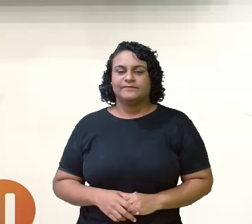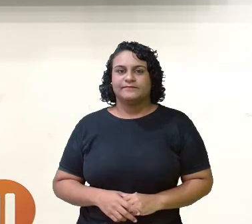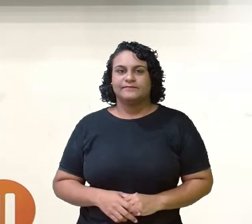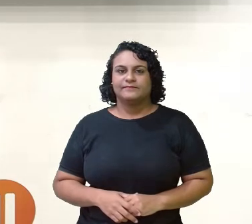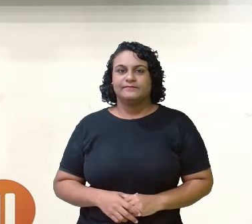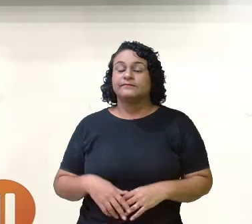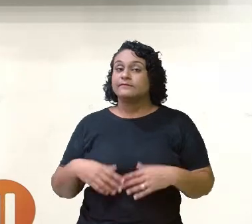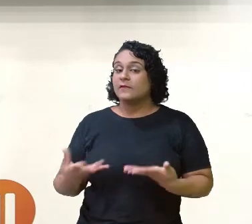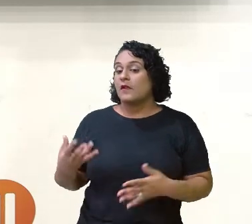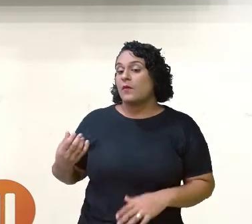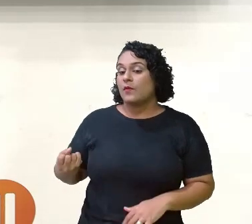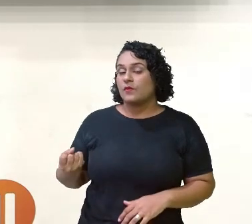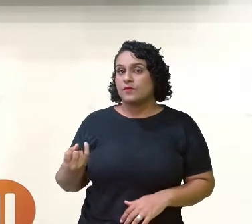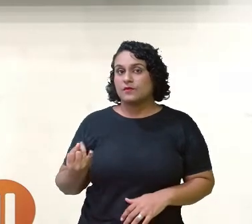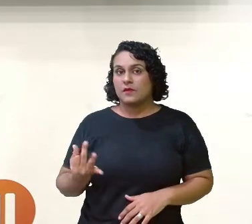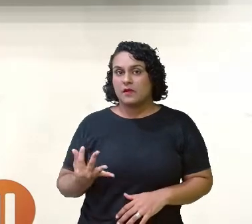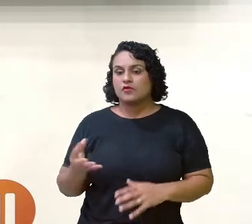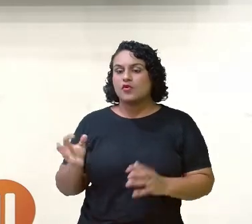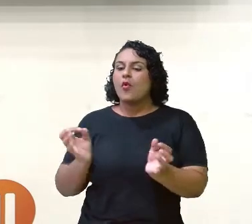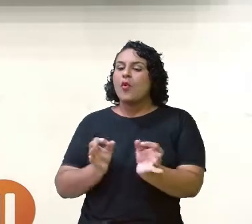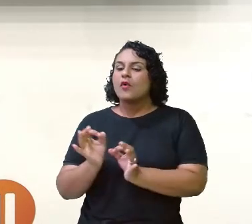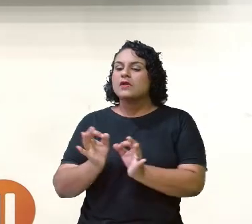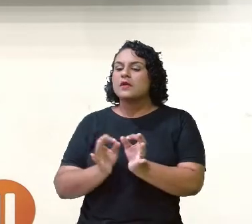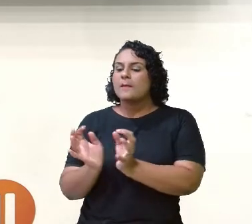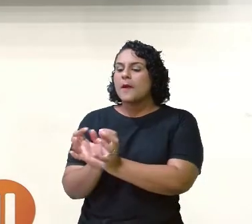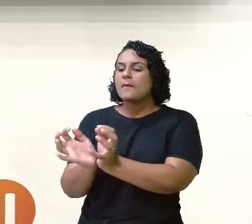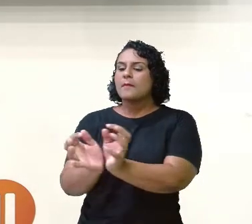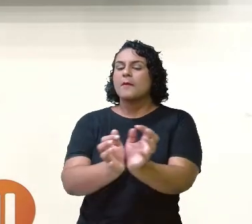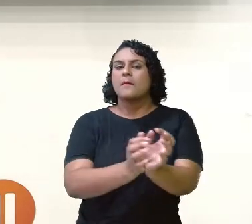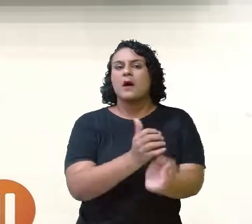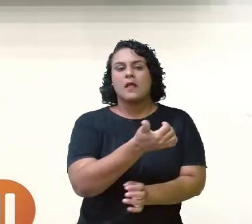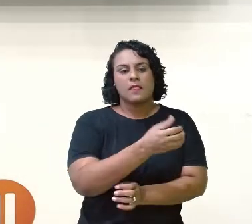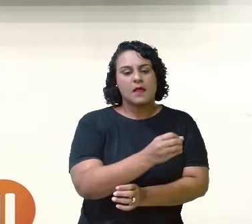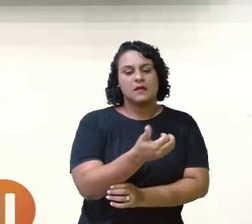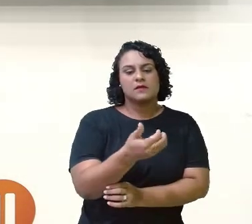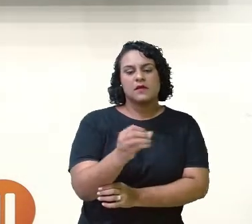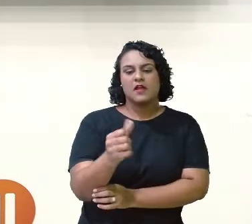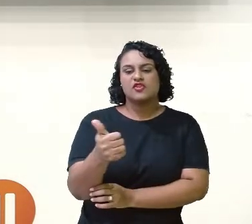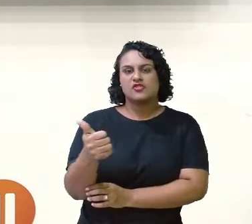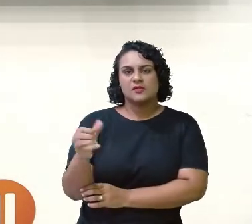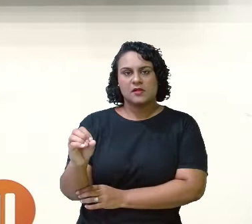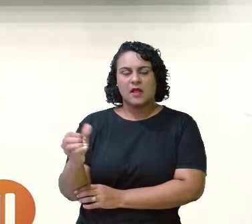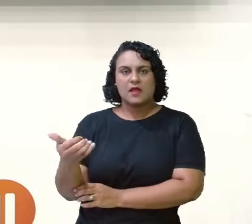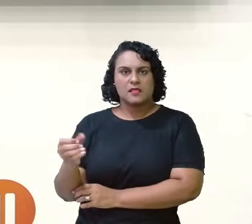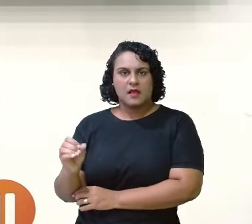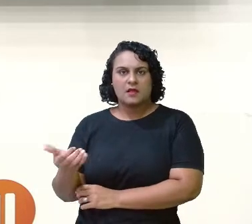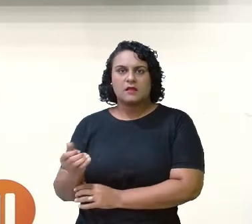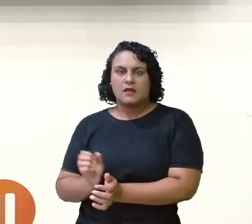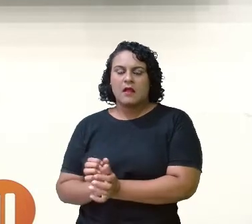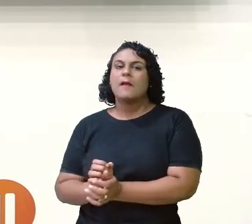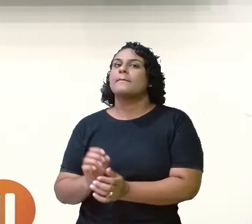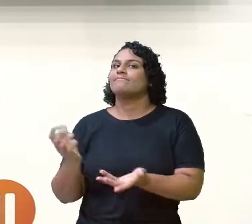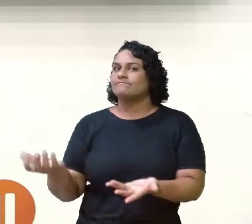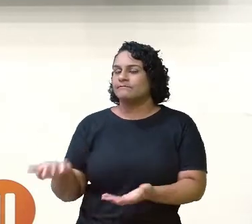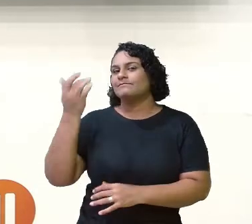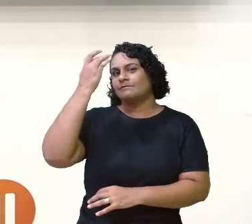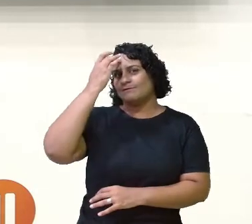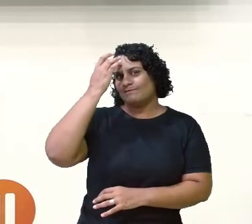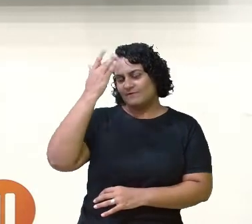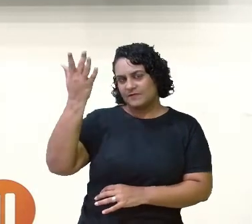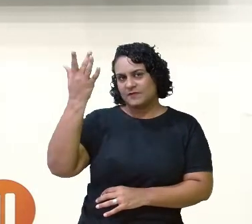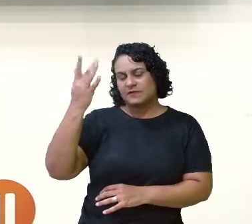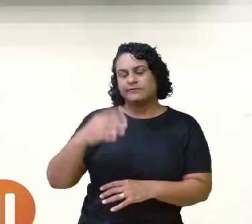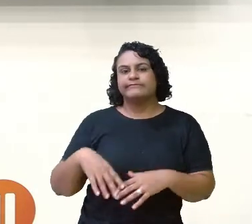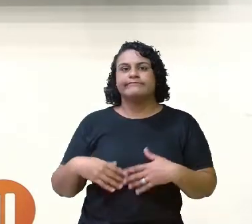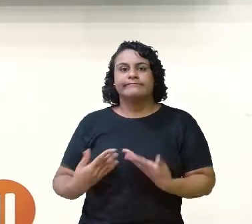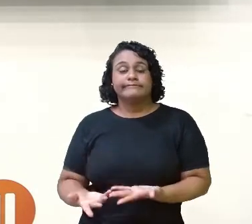As quantidades, elas são agrupadas de 10 em 10. E por que são agrupadas de 10 em 10? Para facilitar. Quando a